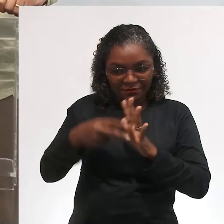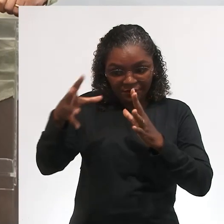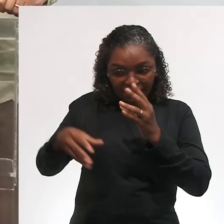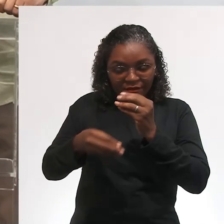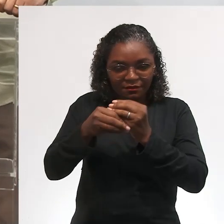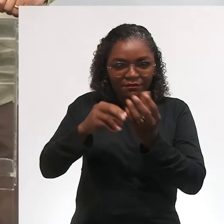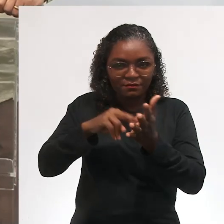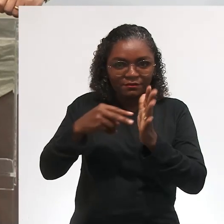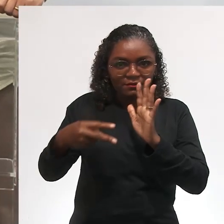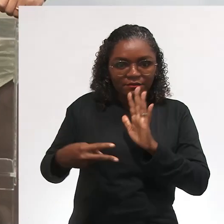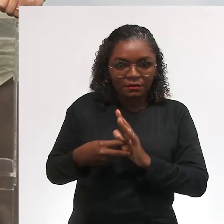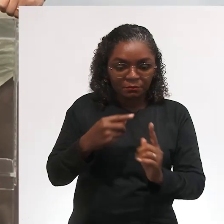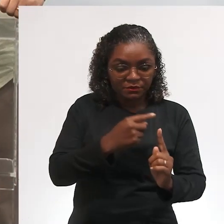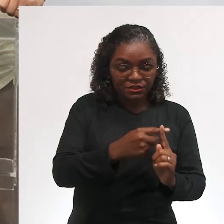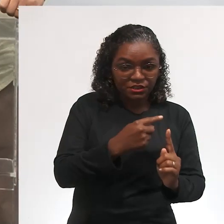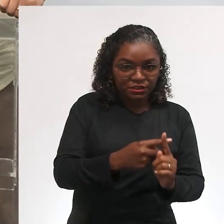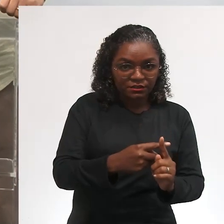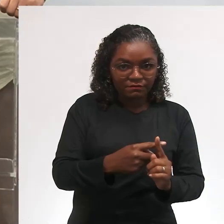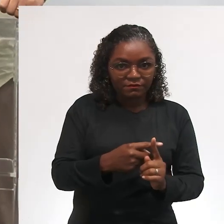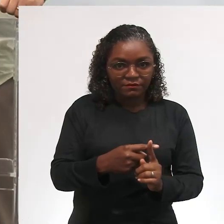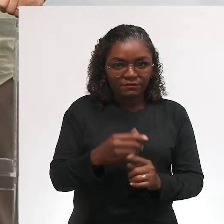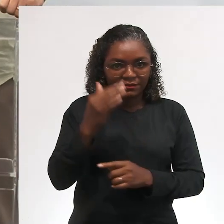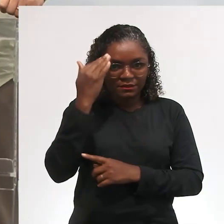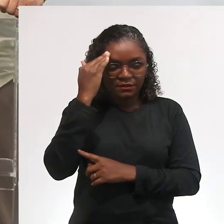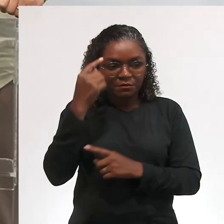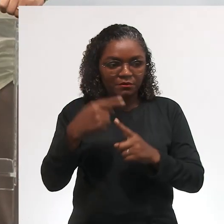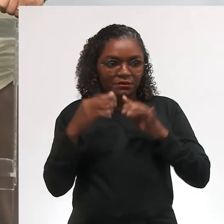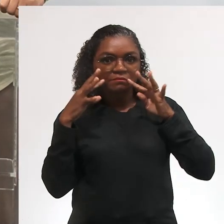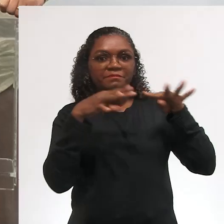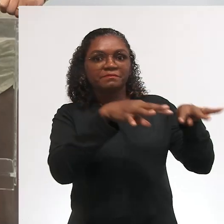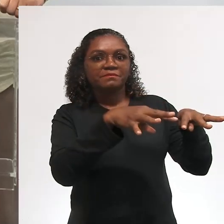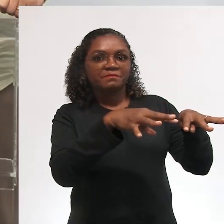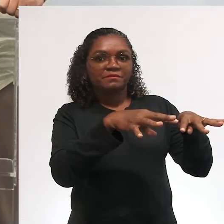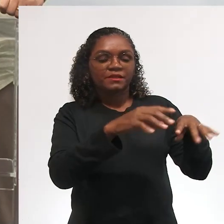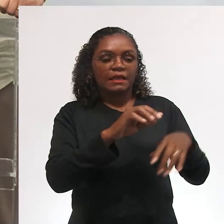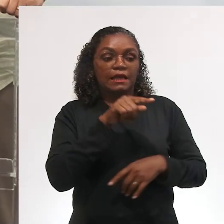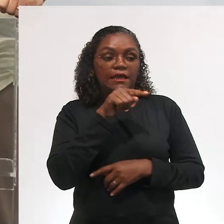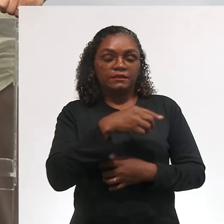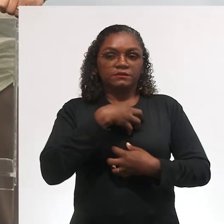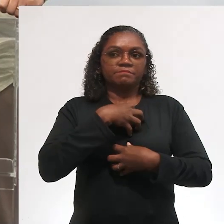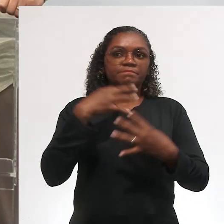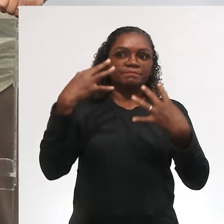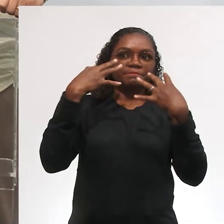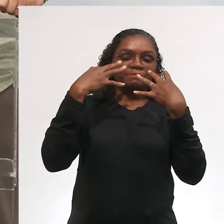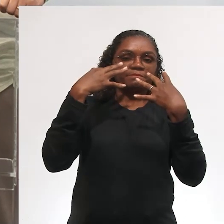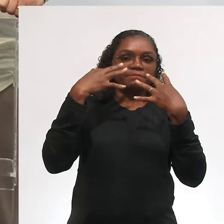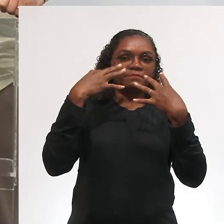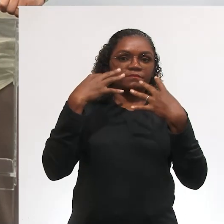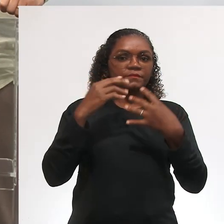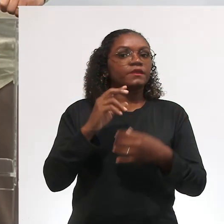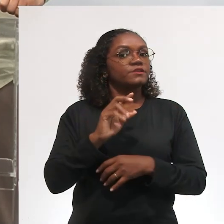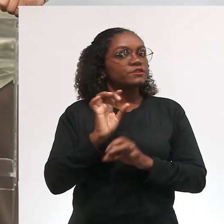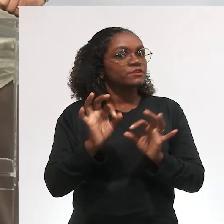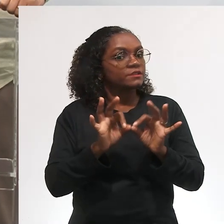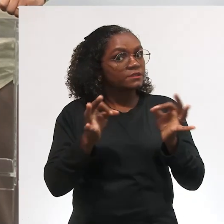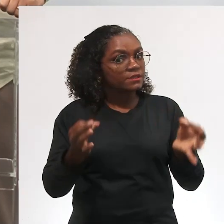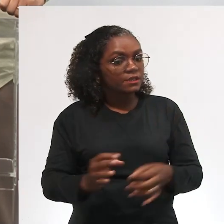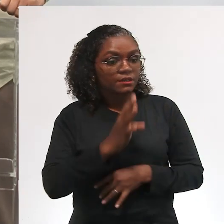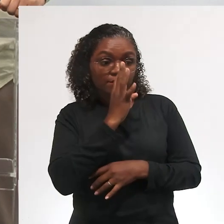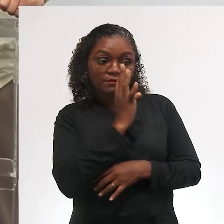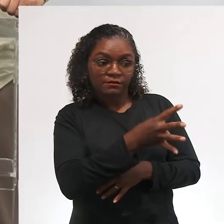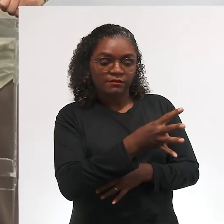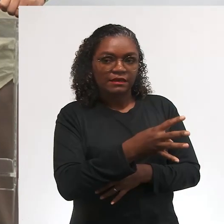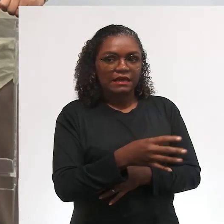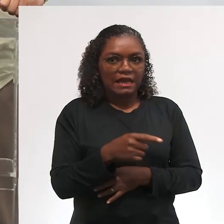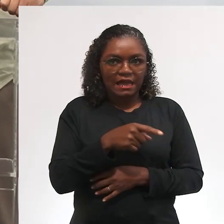adicionar algo desagradável. Então o aluno foi chamado, teve uma advertência verbal. Aí ele fica pensando: eu não